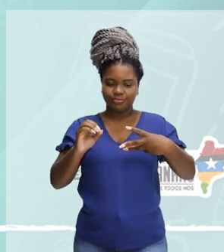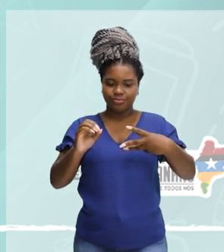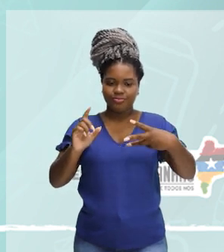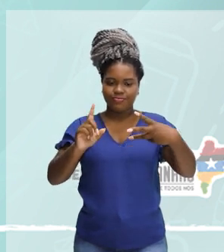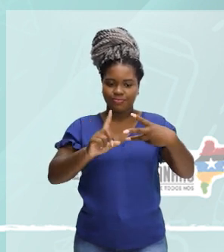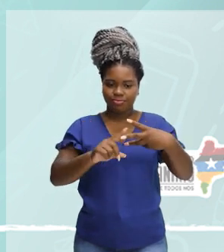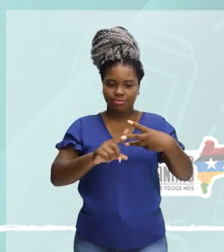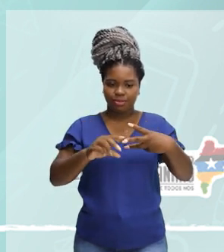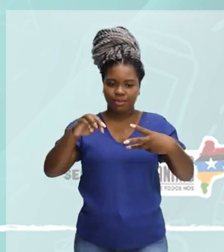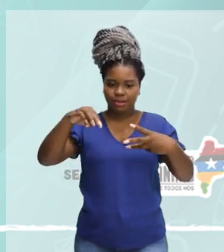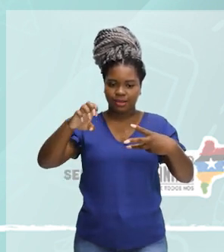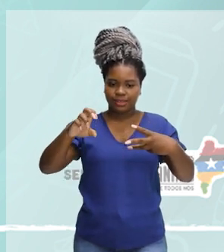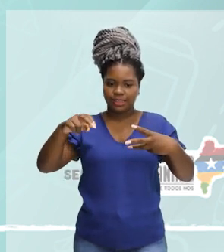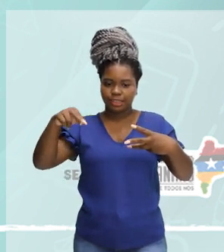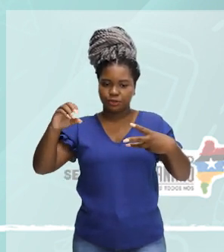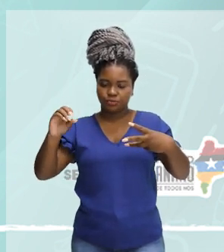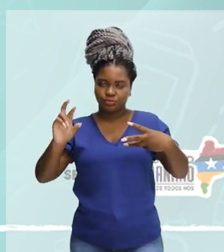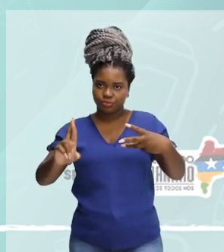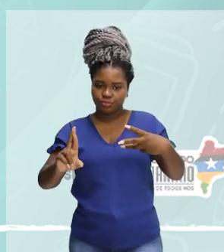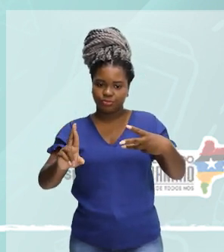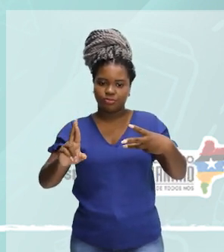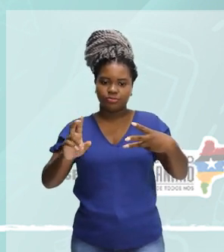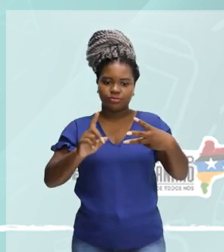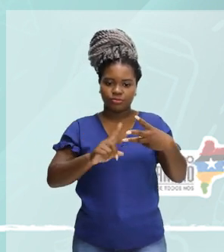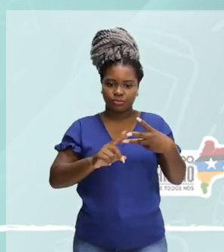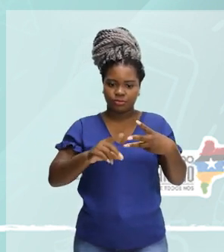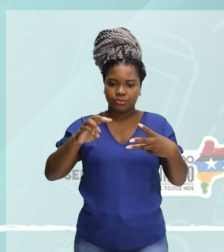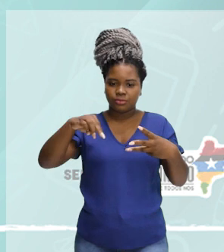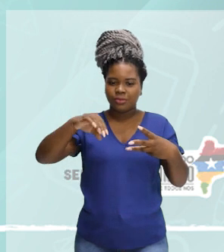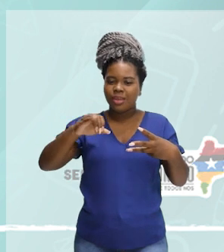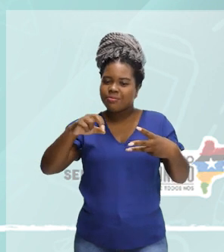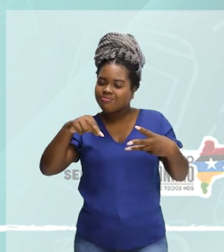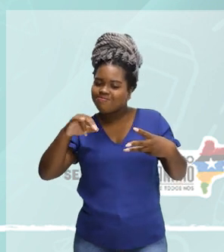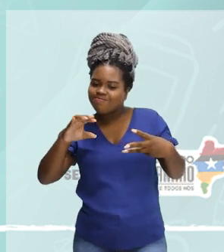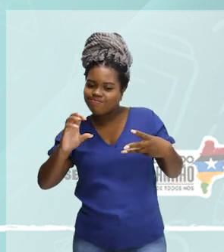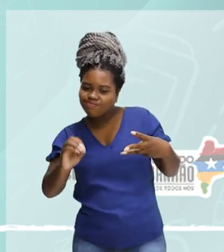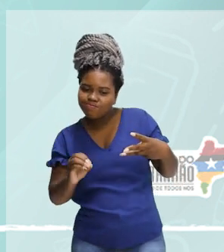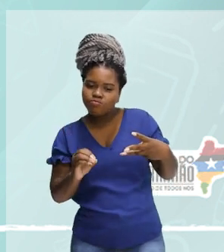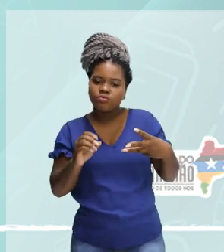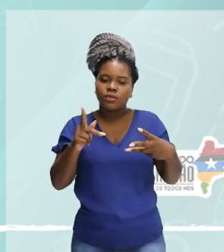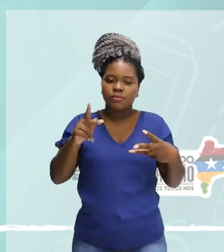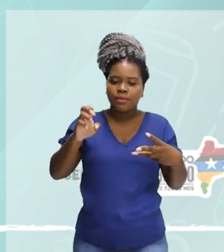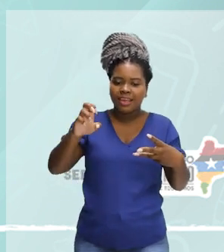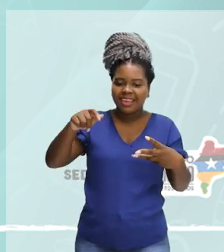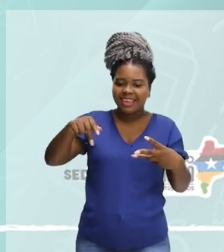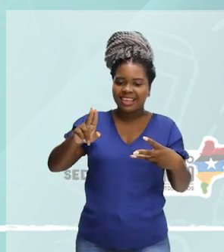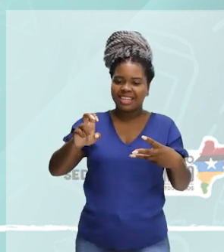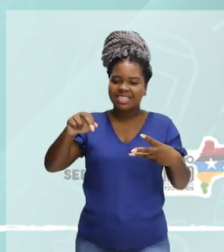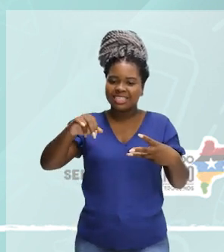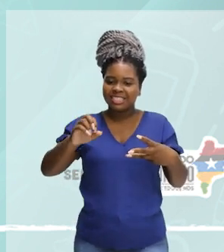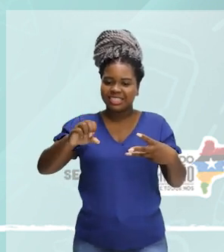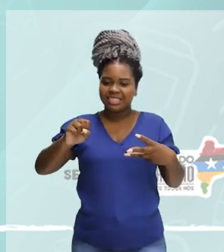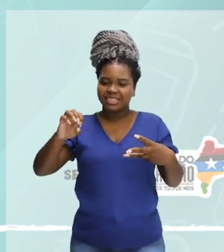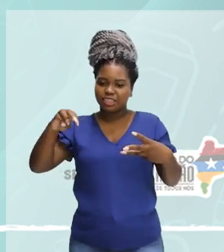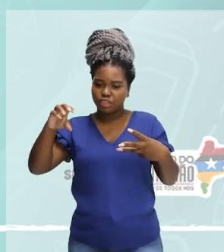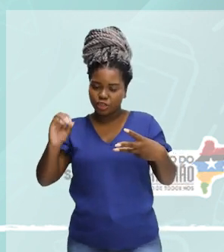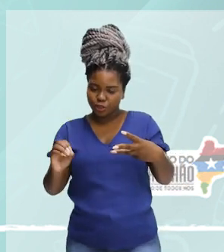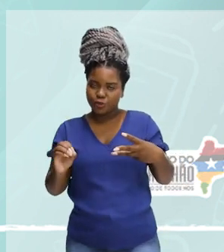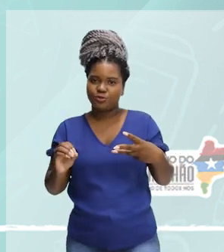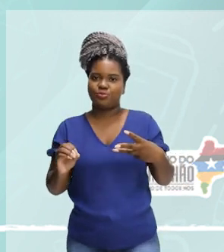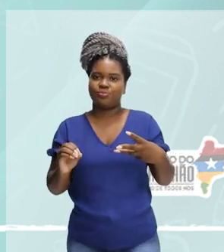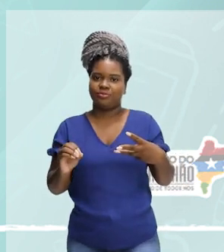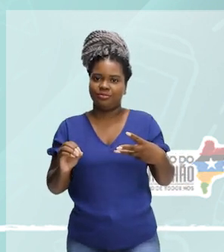pequeno, menor, no comparativo, mínimo, pequeníssimo, el menor.